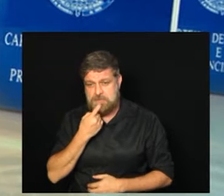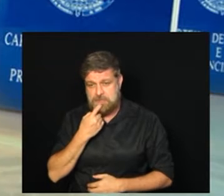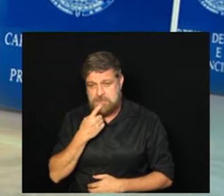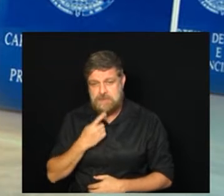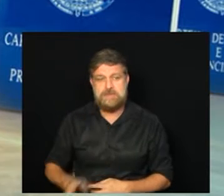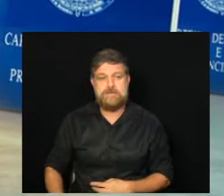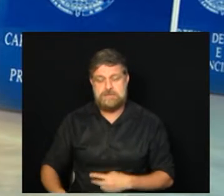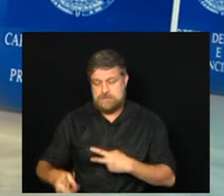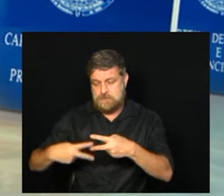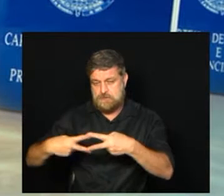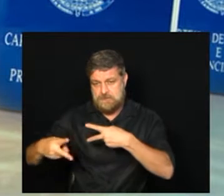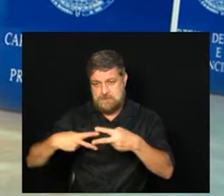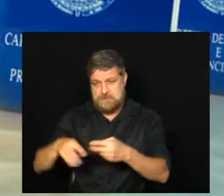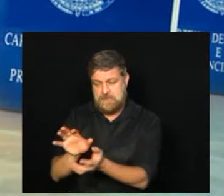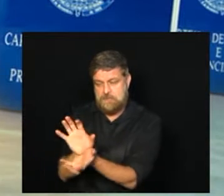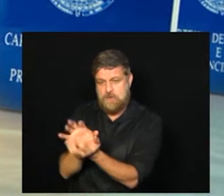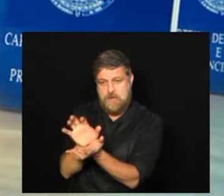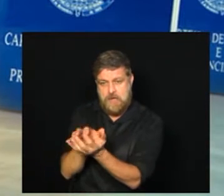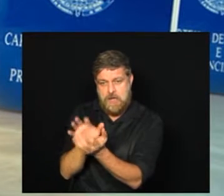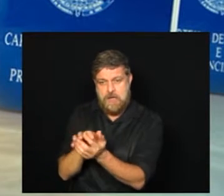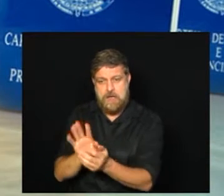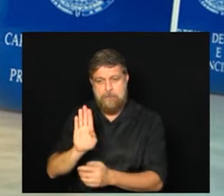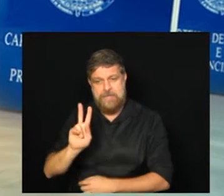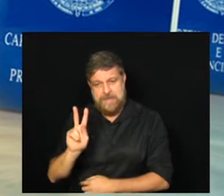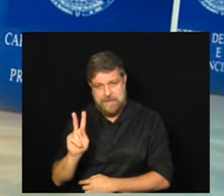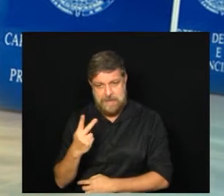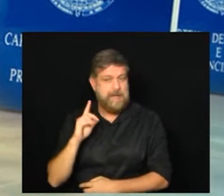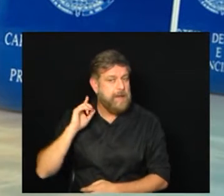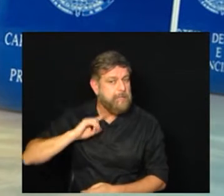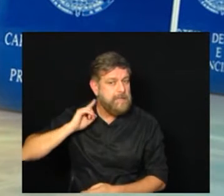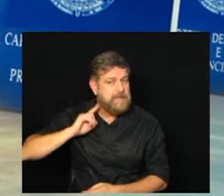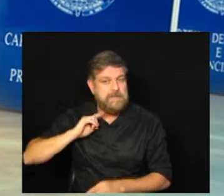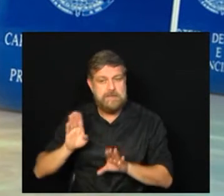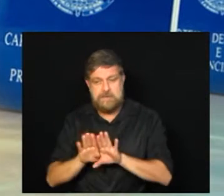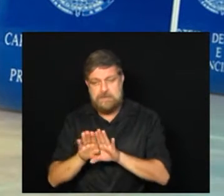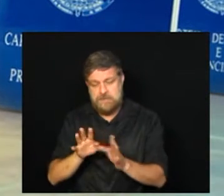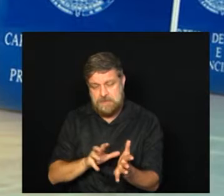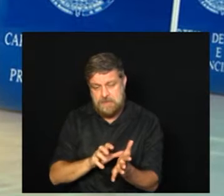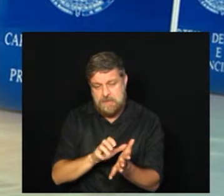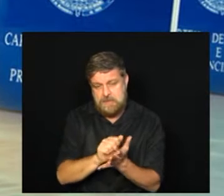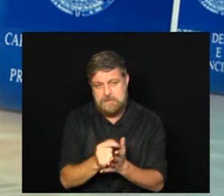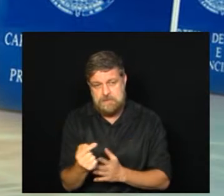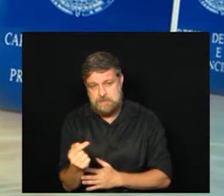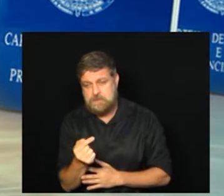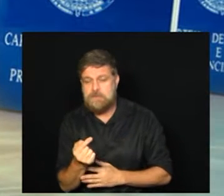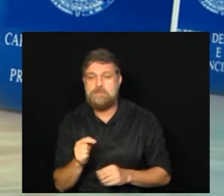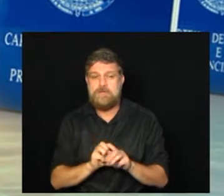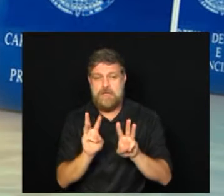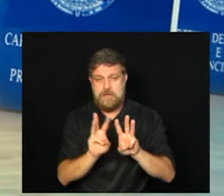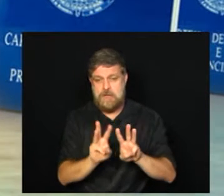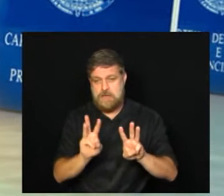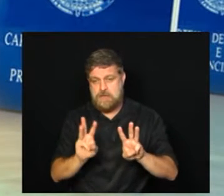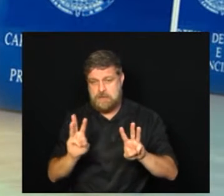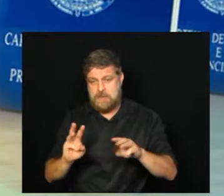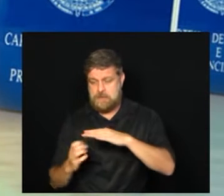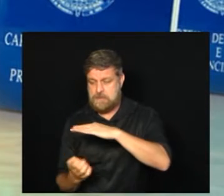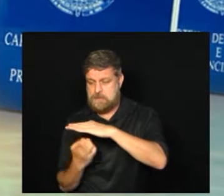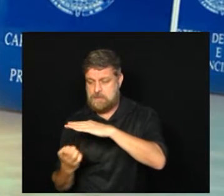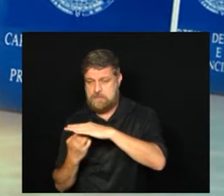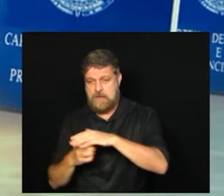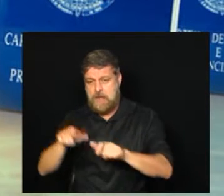José dos Campos, Recife e Belo Horizonte. As inscrições para o programa podem ser feitas no site da empresa. Os